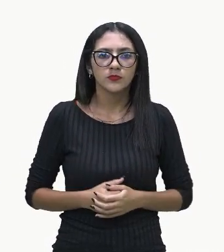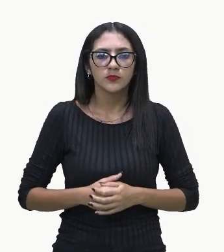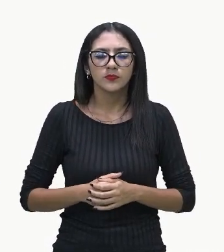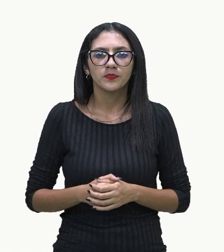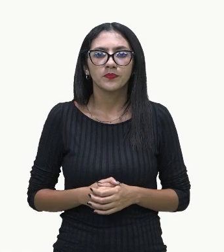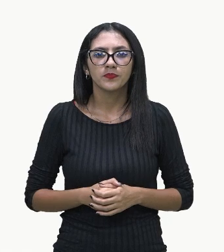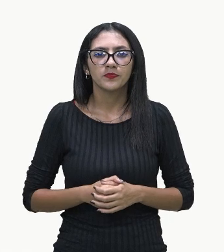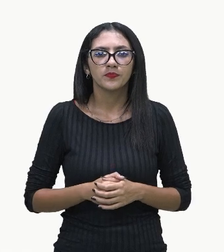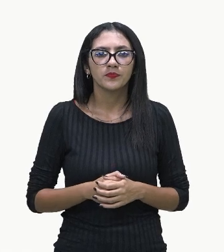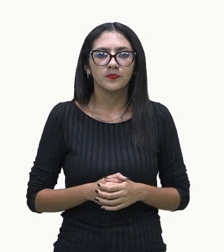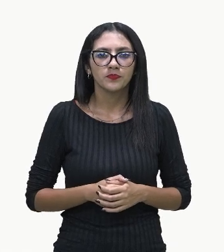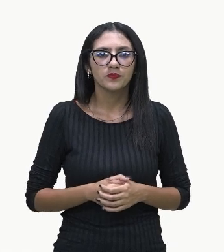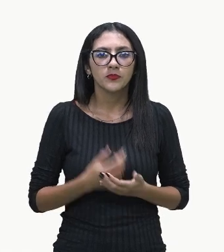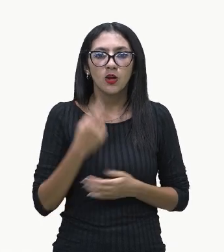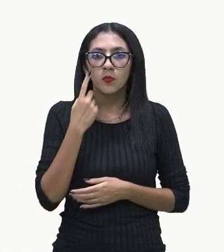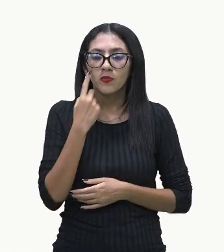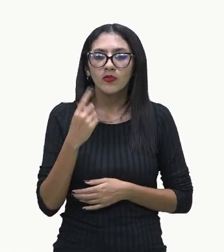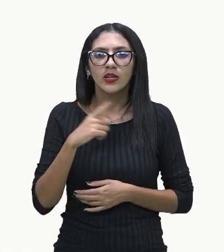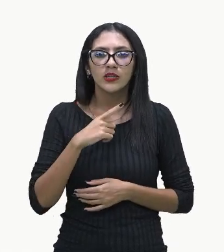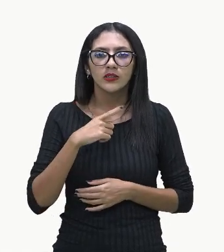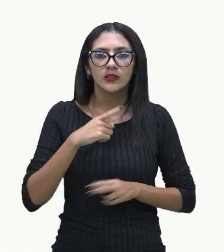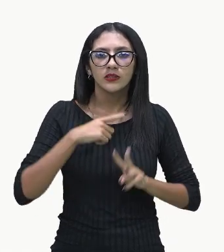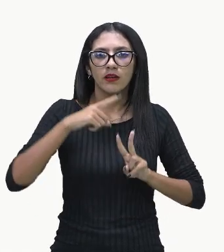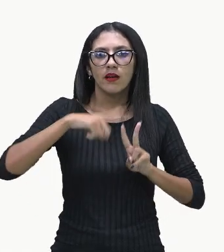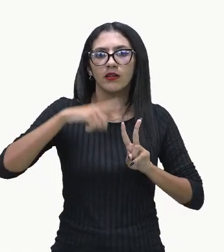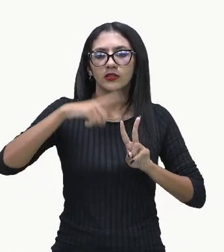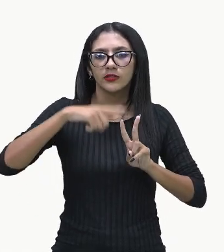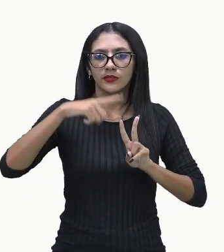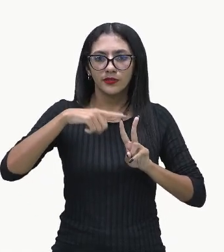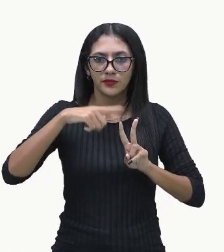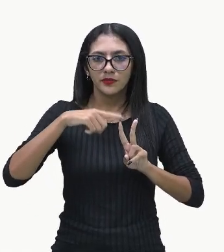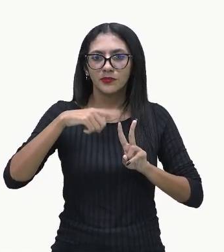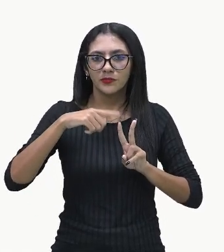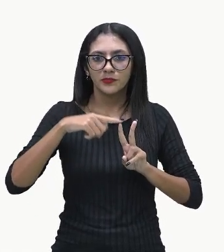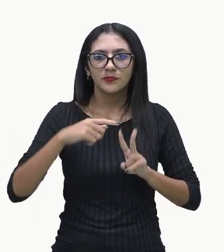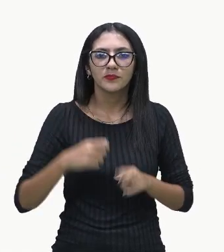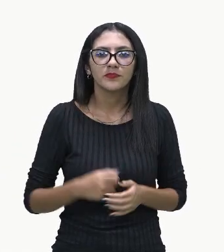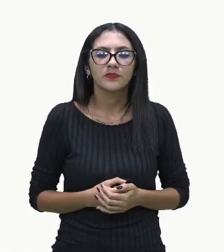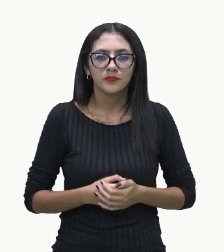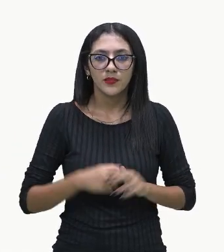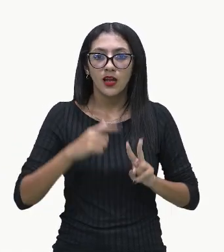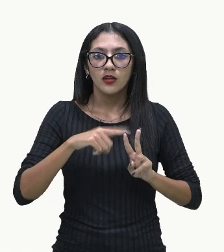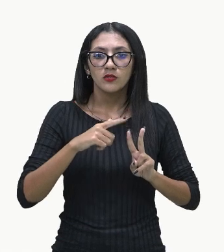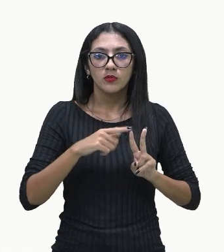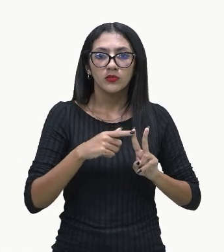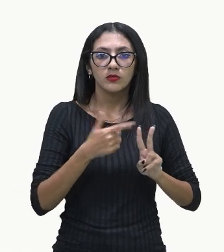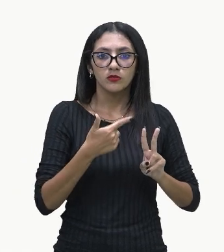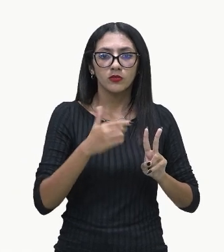com a raiz quadrada de